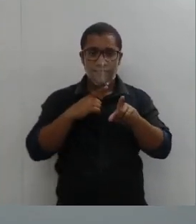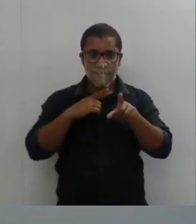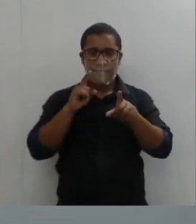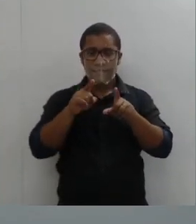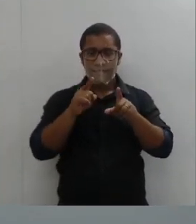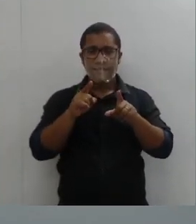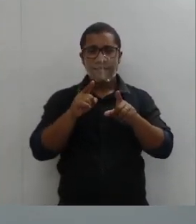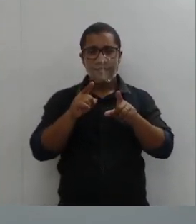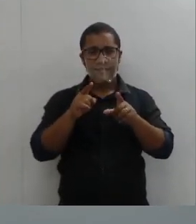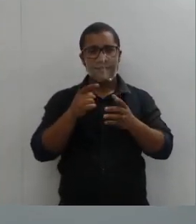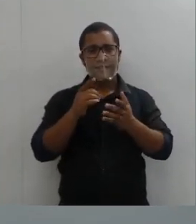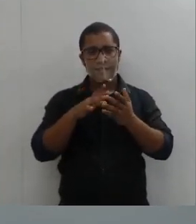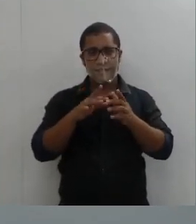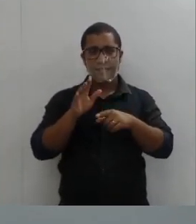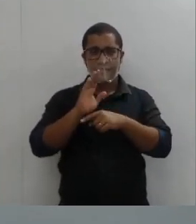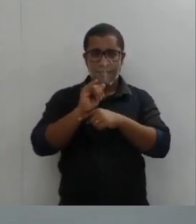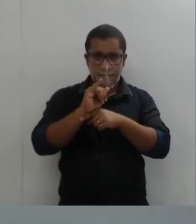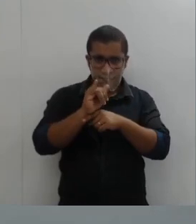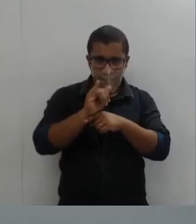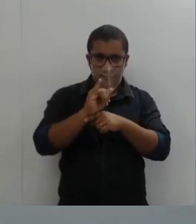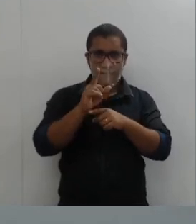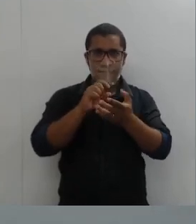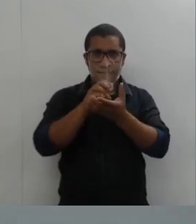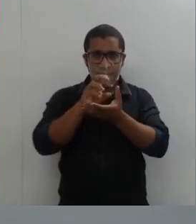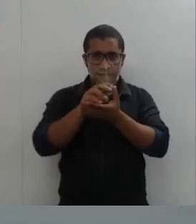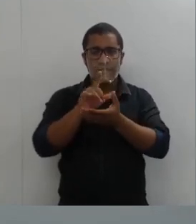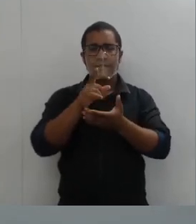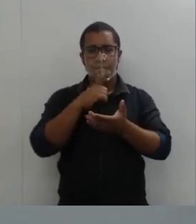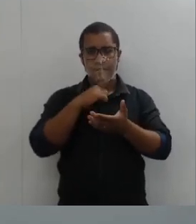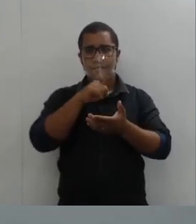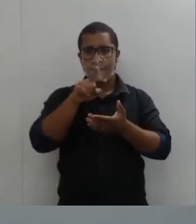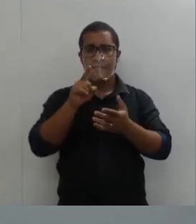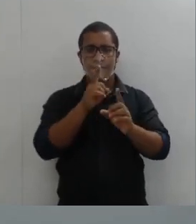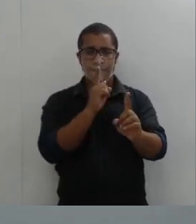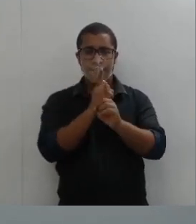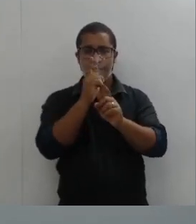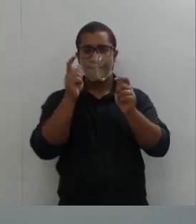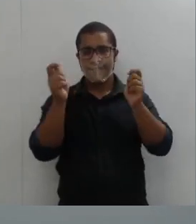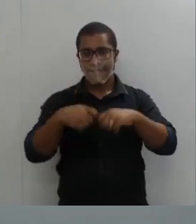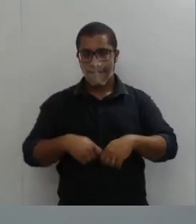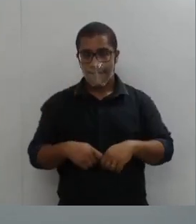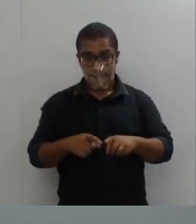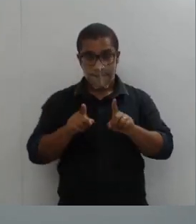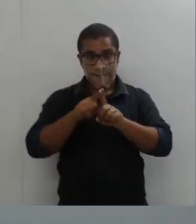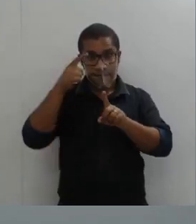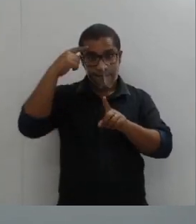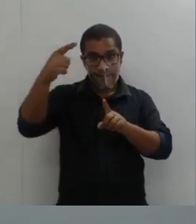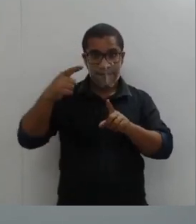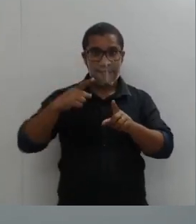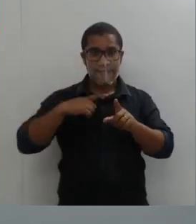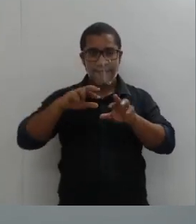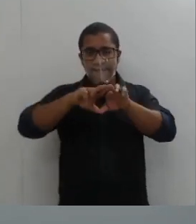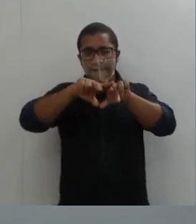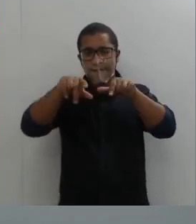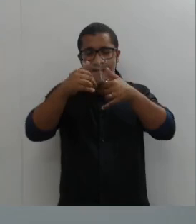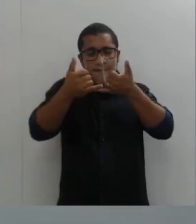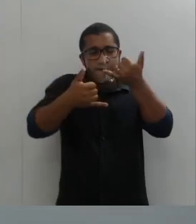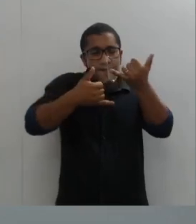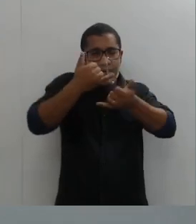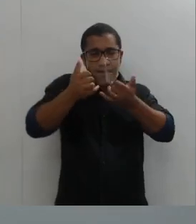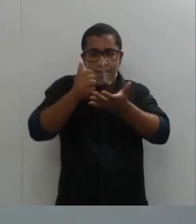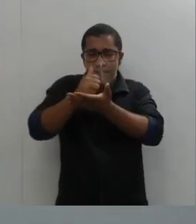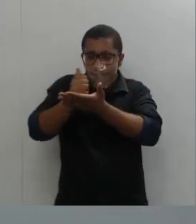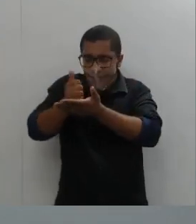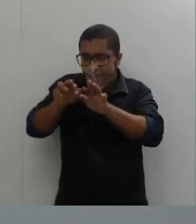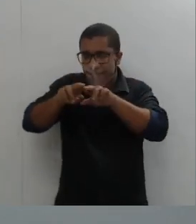bonitinho para vocês e várias imagens para vocês conferirem lá. Vocês lembram também que existem vários tipos de jogos? Pera, professora, eu